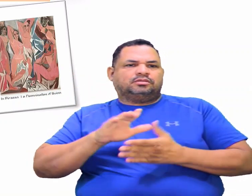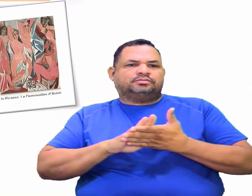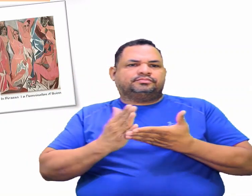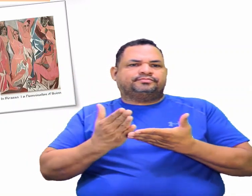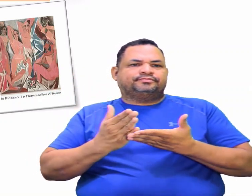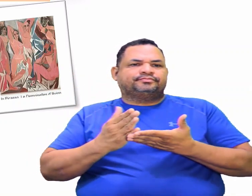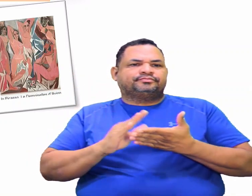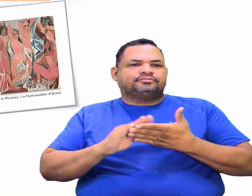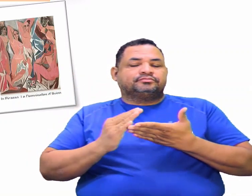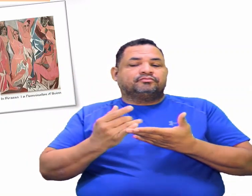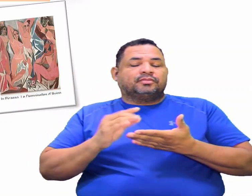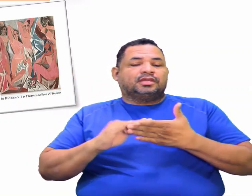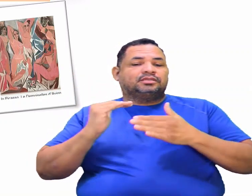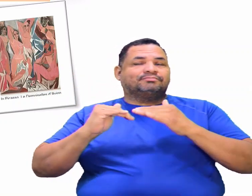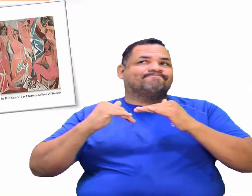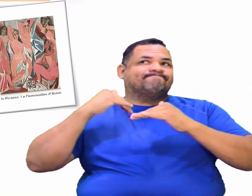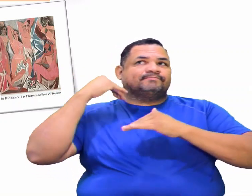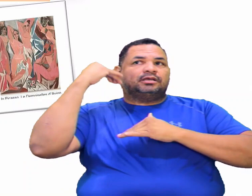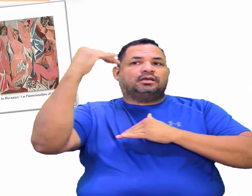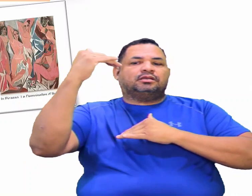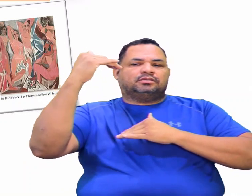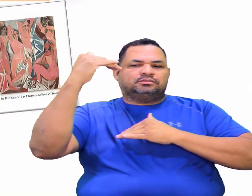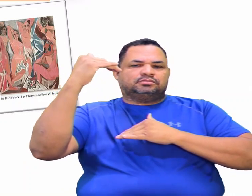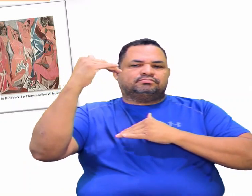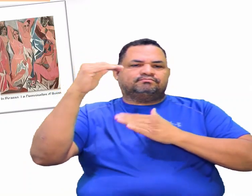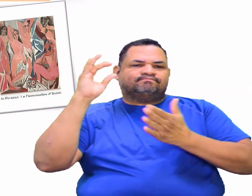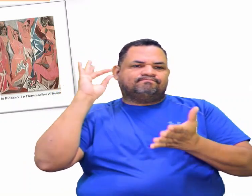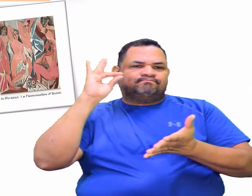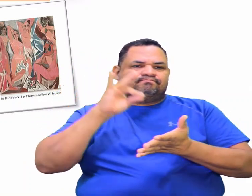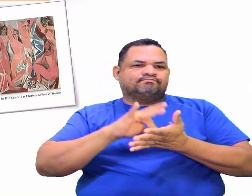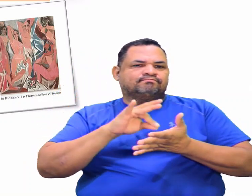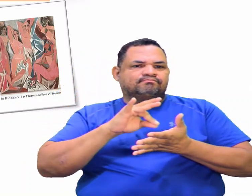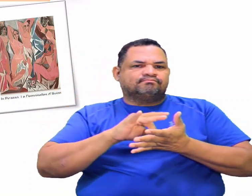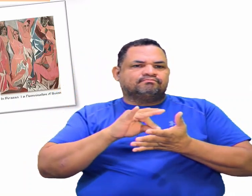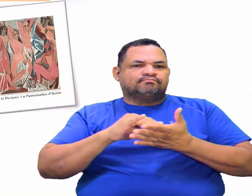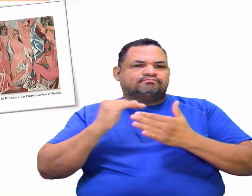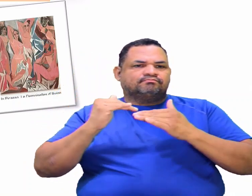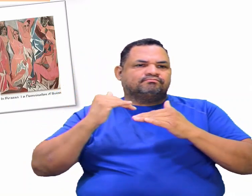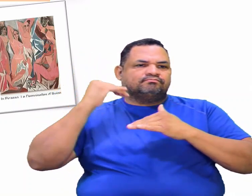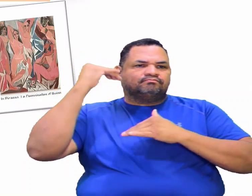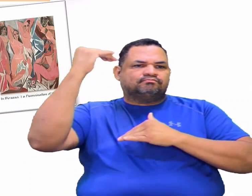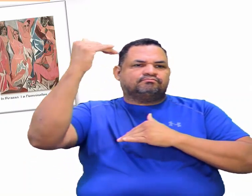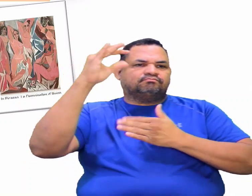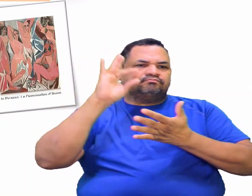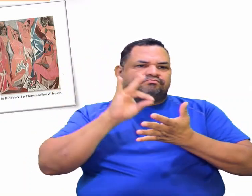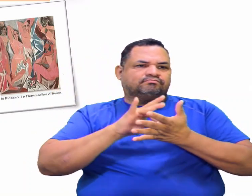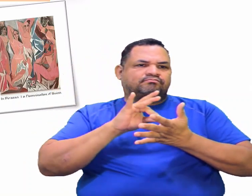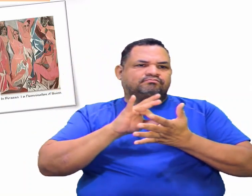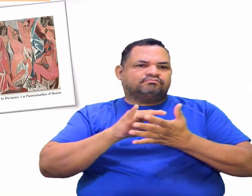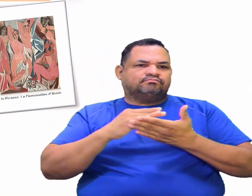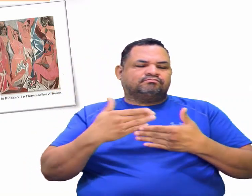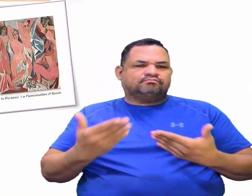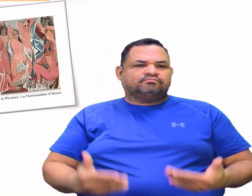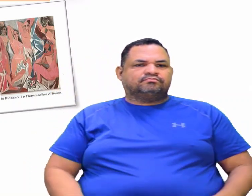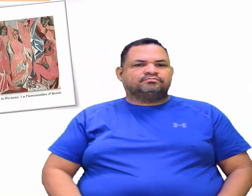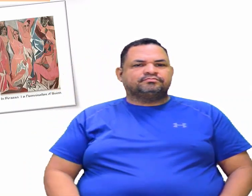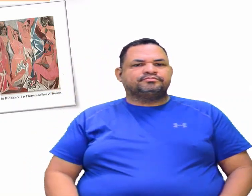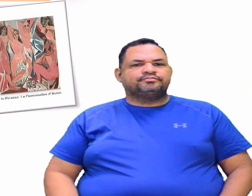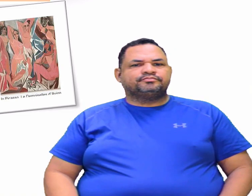surrealismo é aquilo que é surreal sur além de está além do do que é real